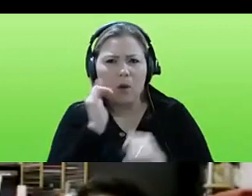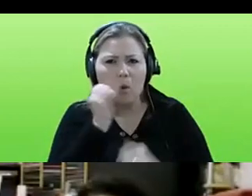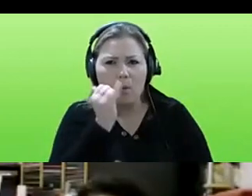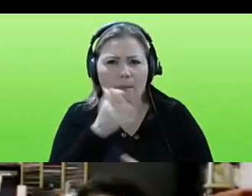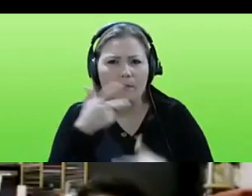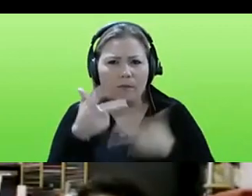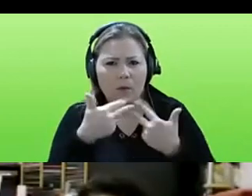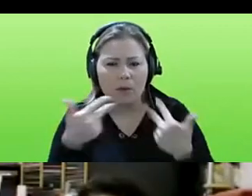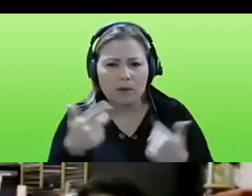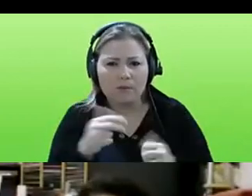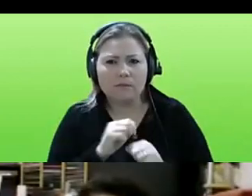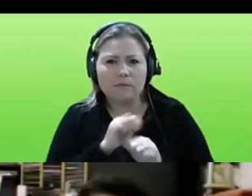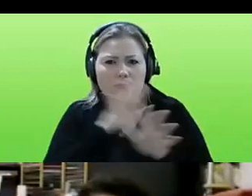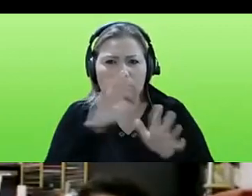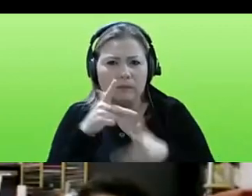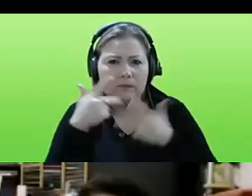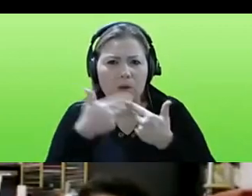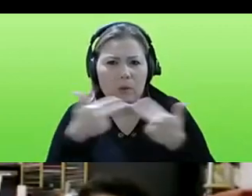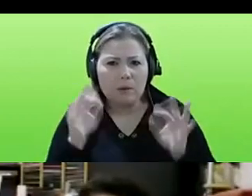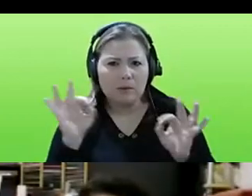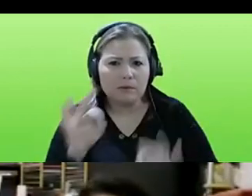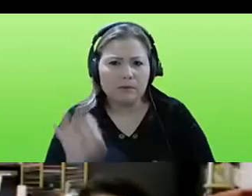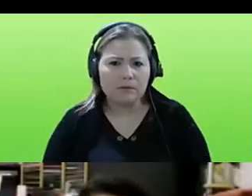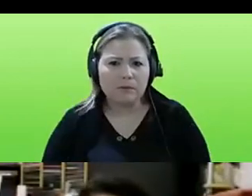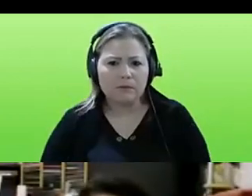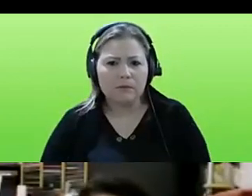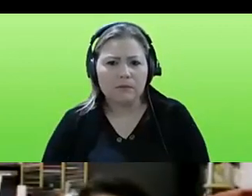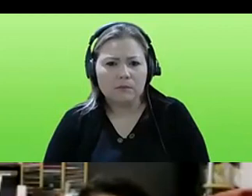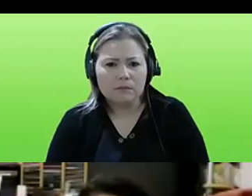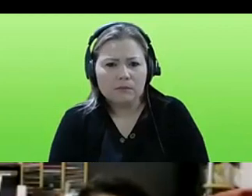algum esclarecimento? Vou ver aqui o chat se tem.